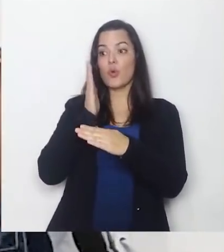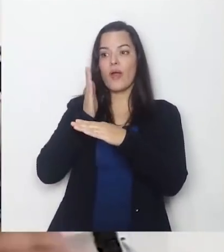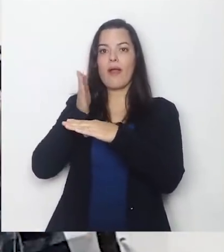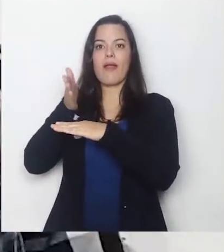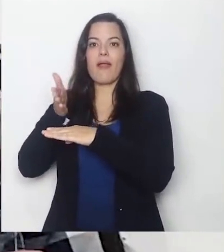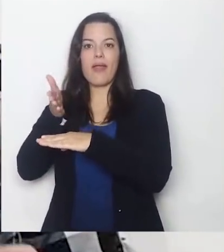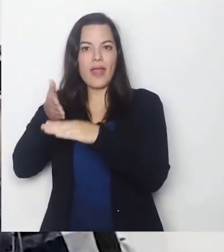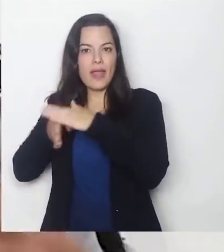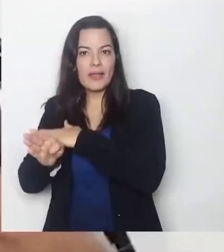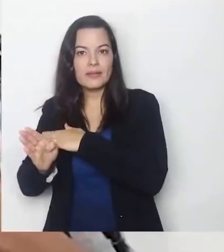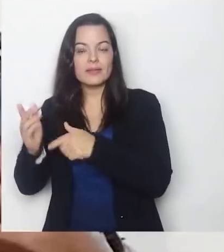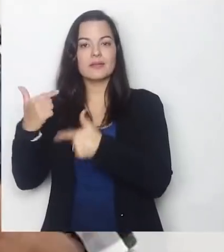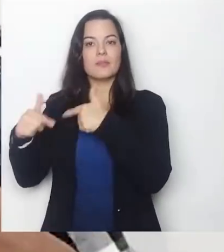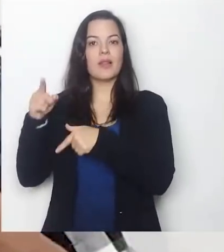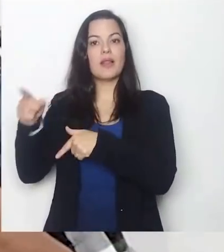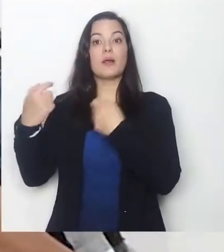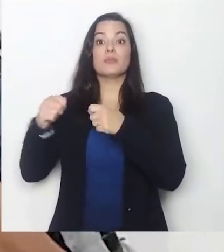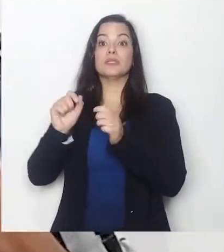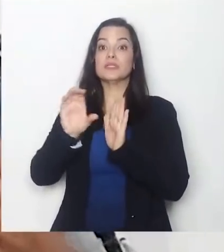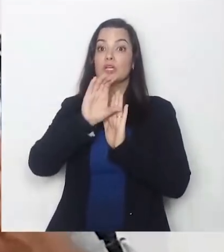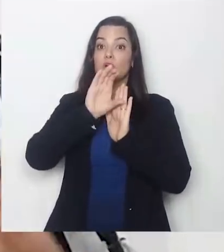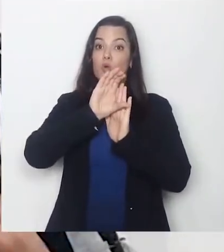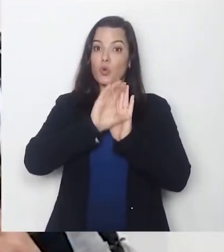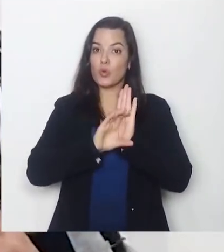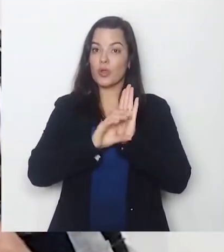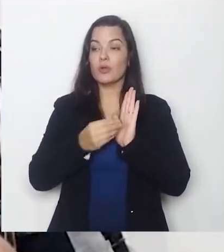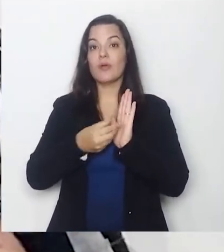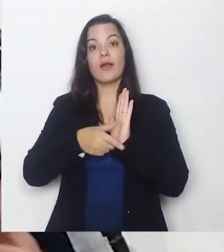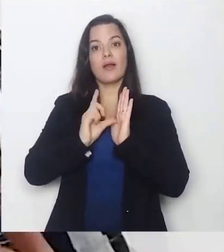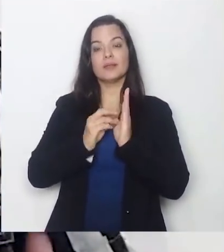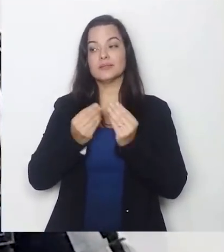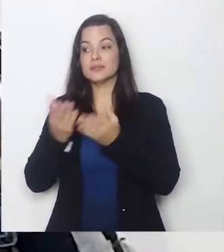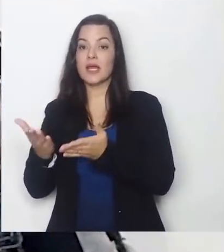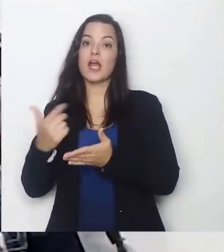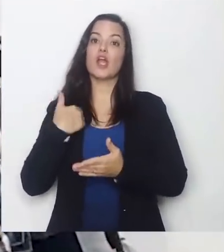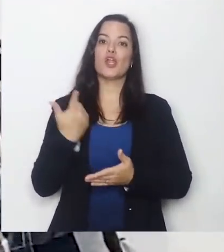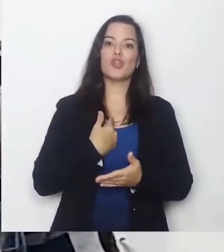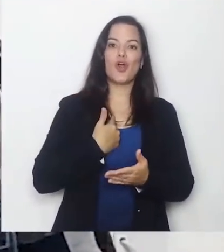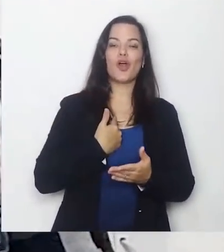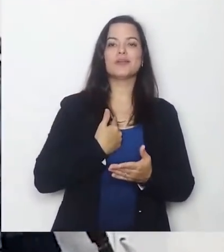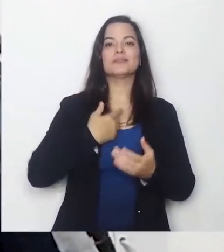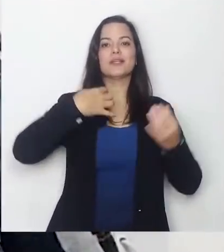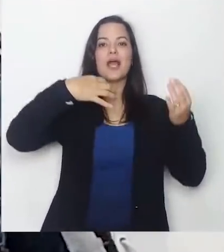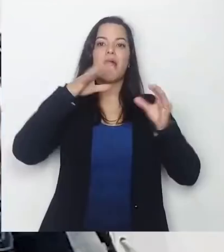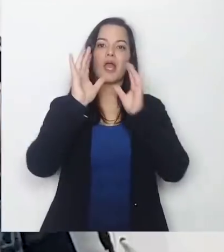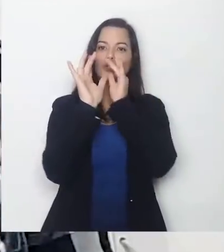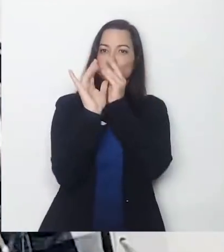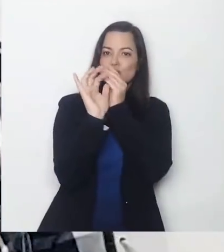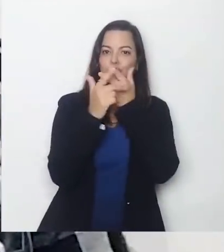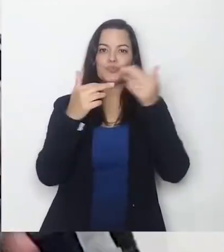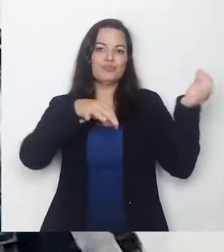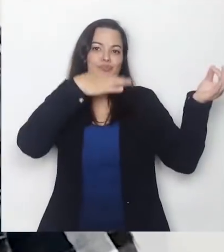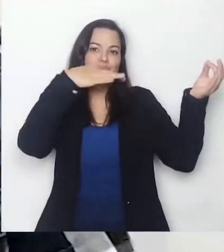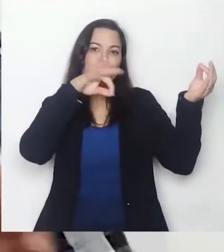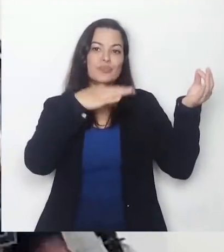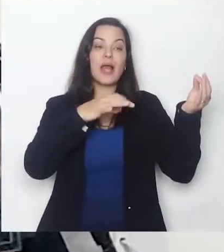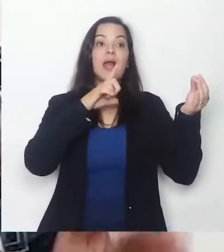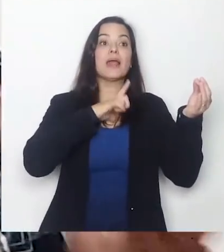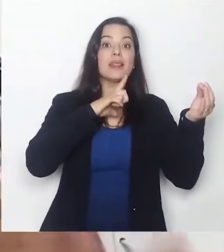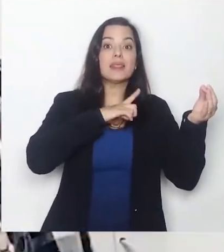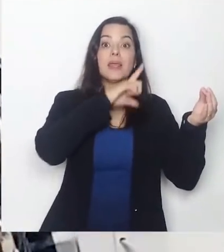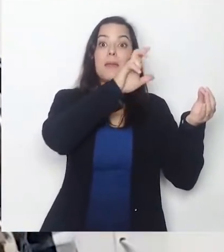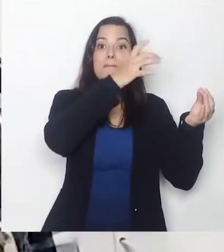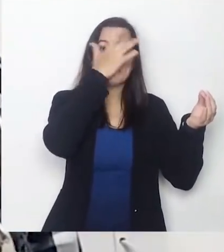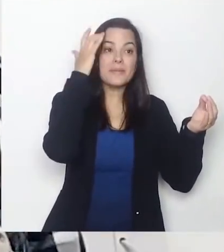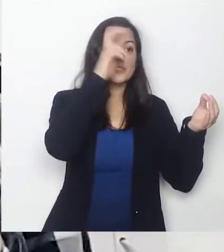passar por uma entrevista, que no nosso caso é tocando o nosso instrumento, onde terão pessoas nos avaliando e separando cada um